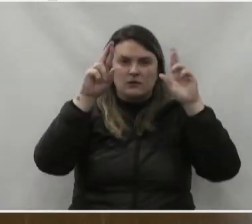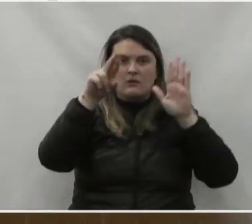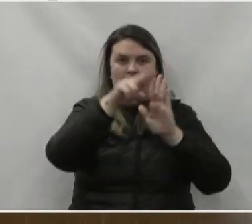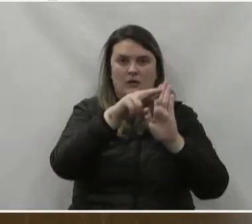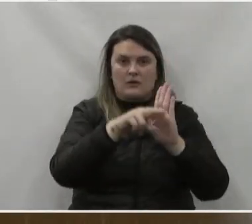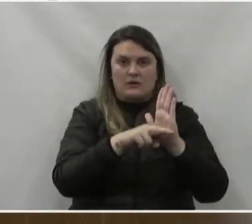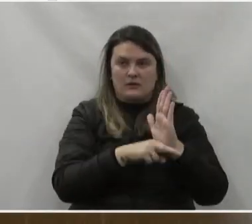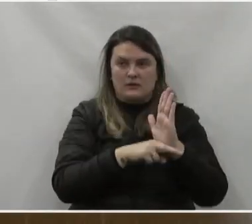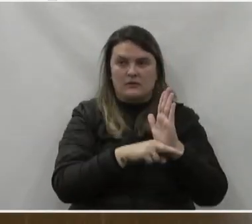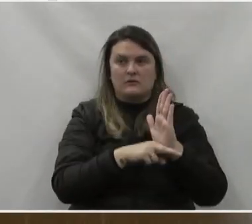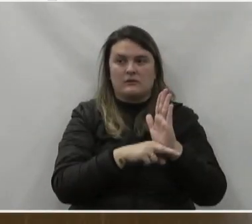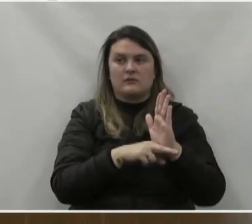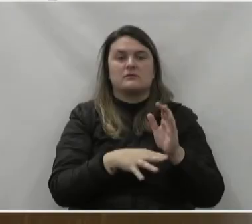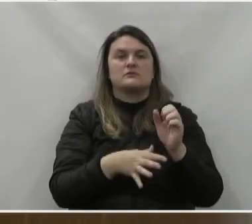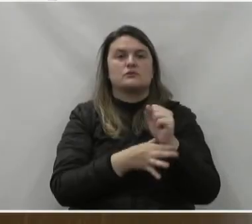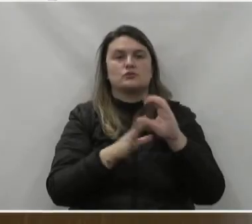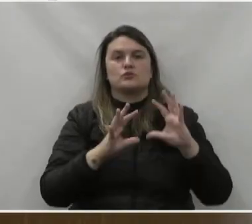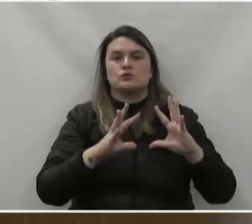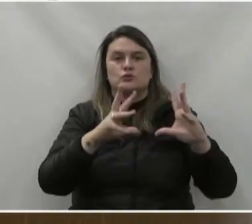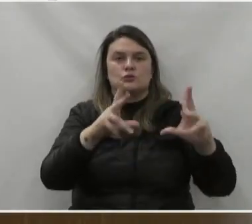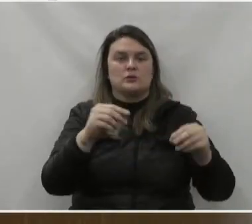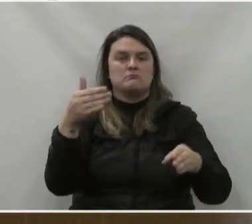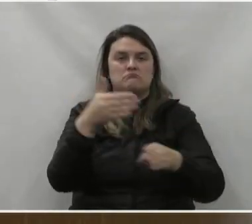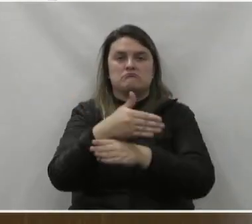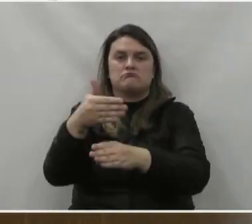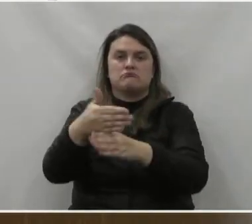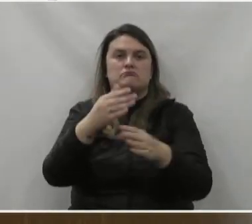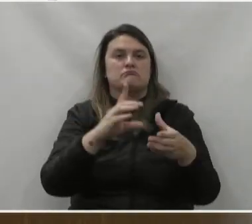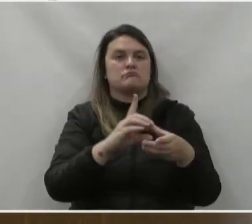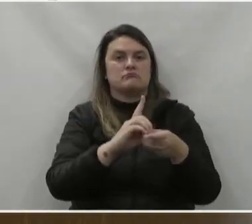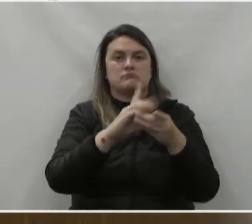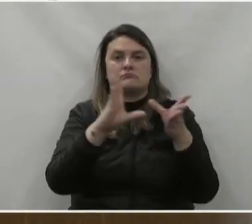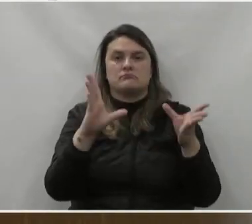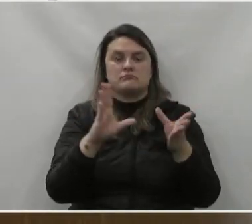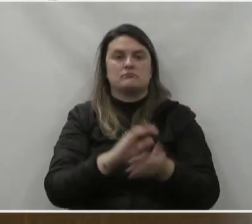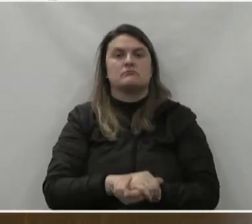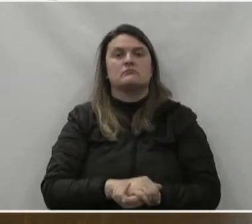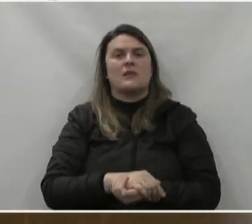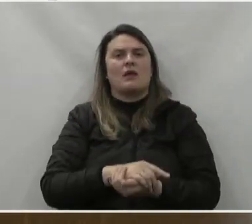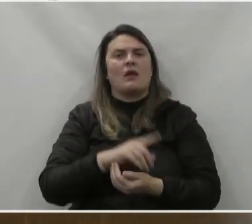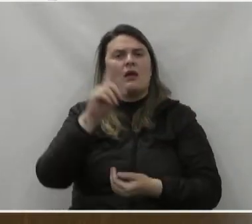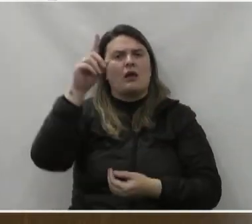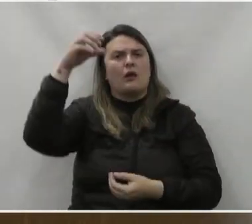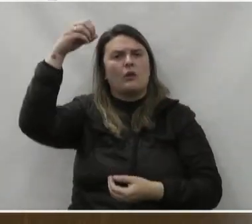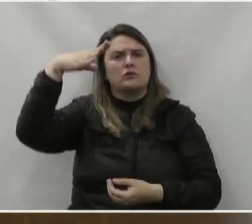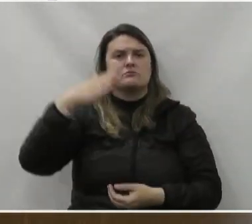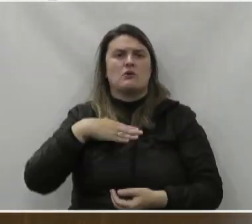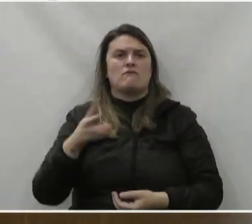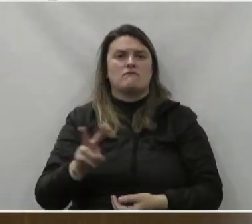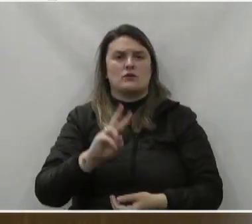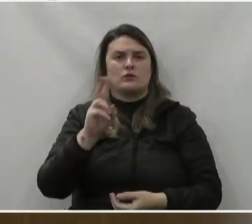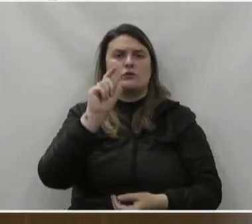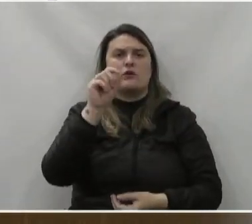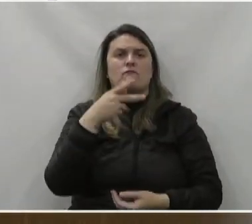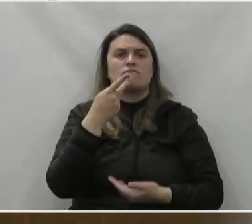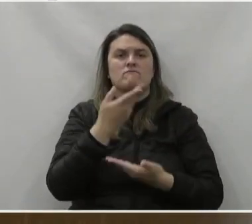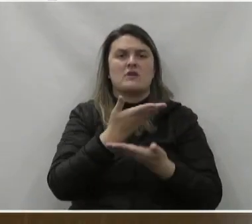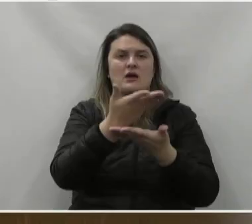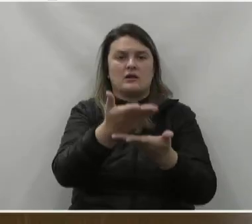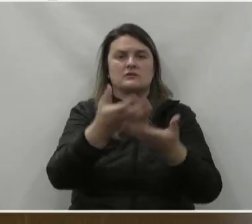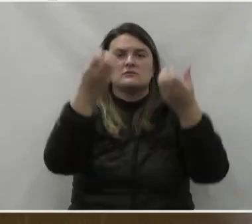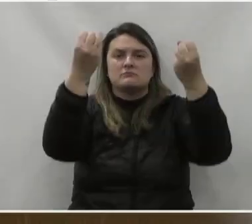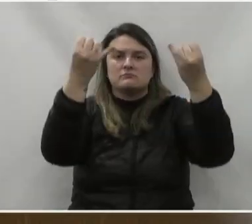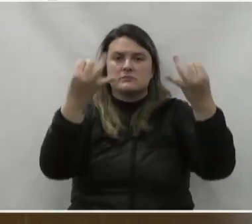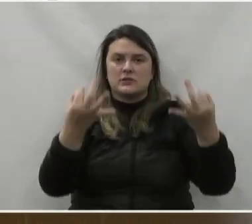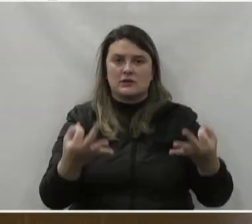que asseguram a todos e a todas a participação democrática. É à luz desses valores que me dirijo à população para